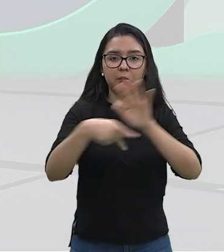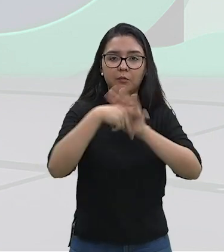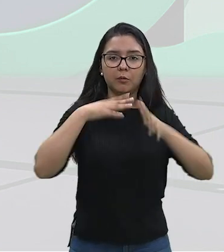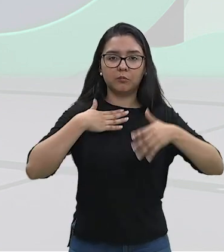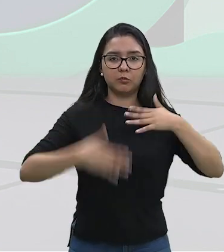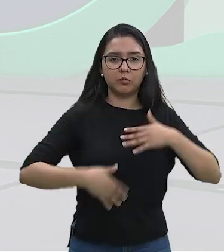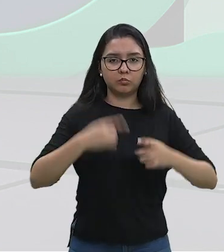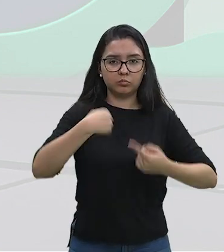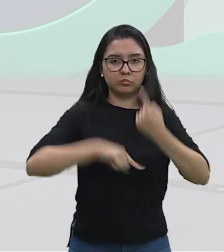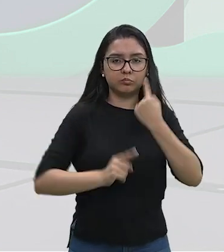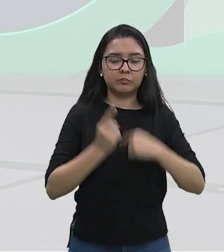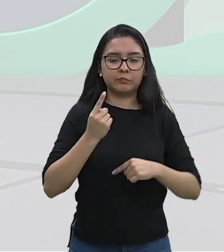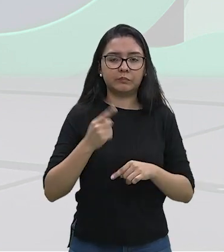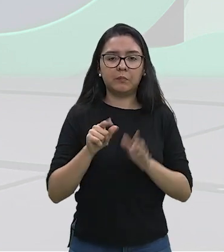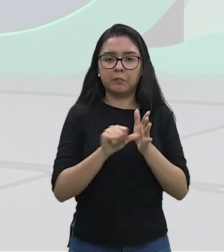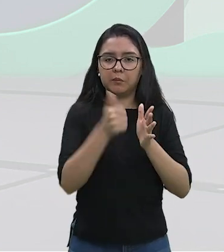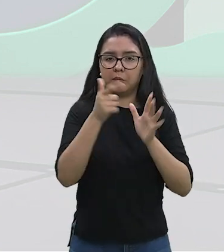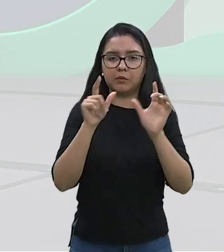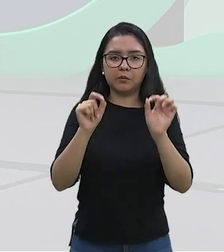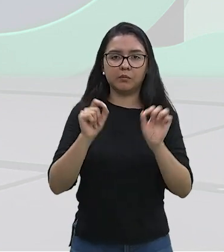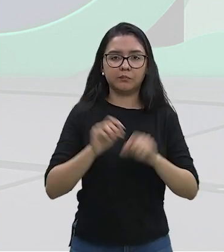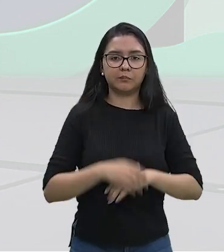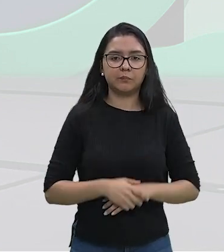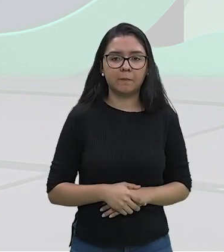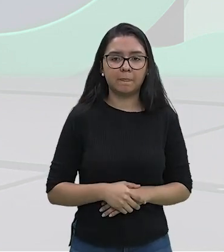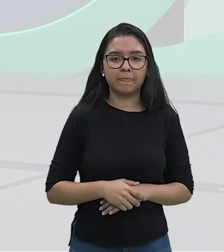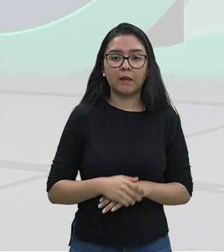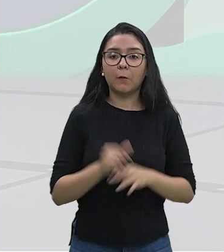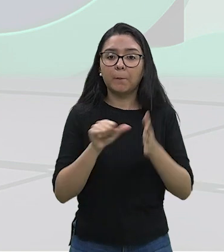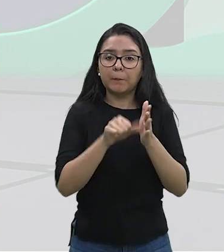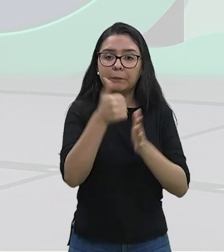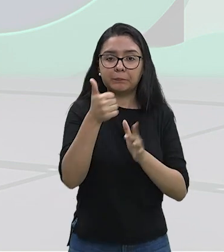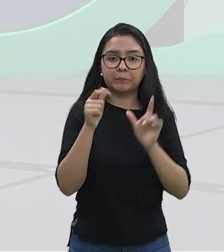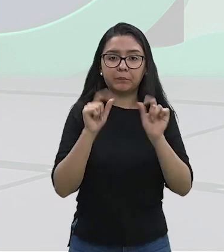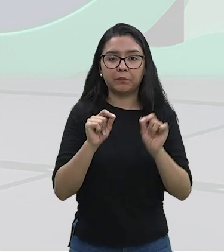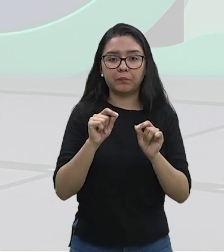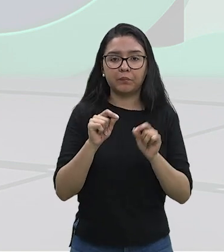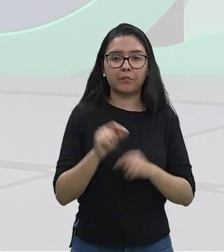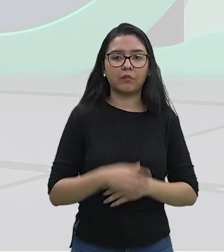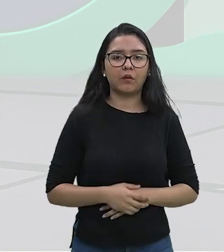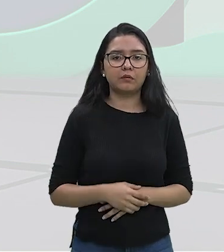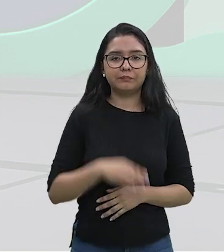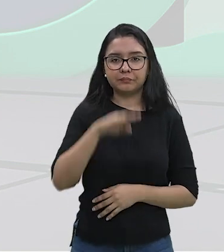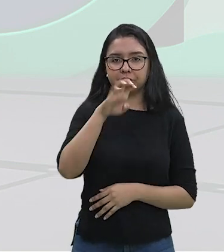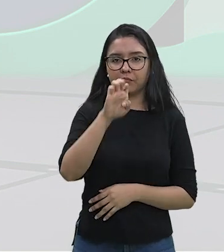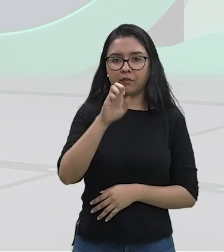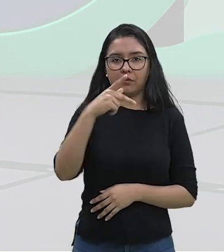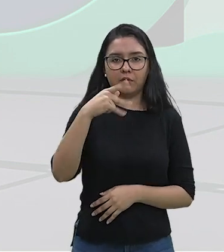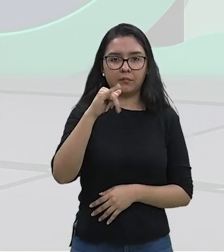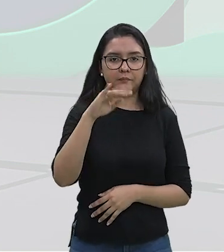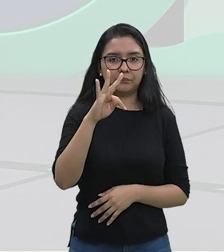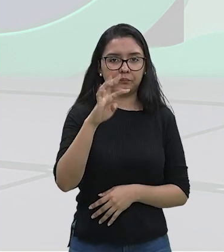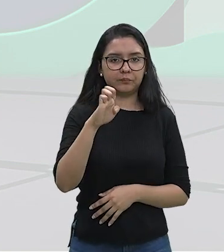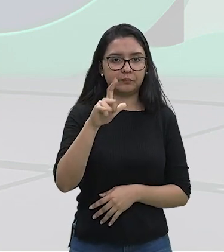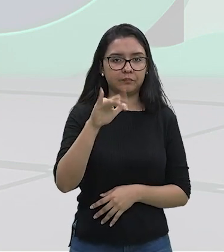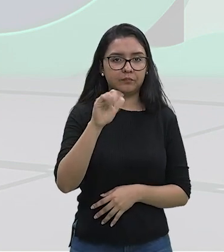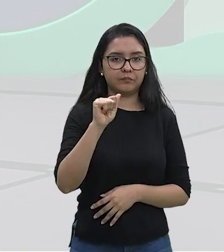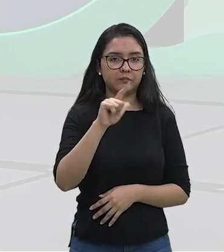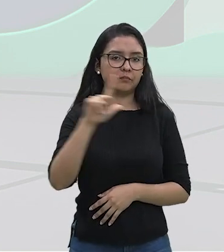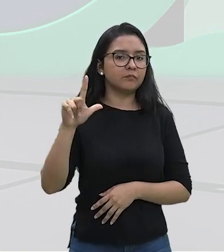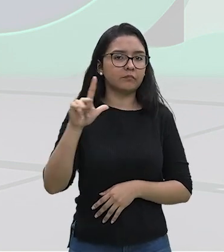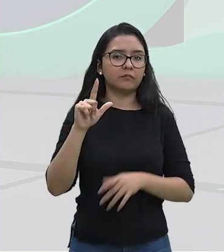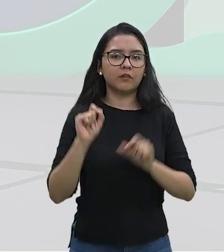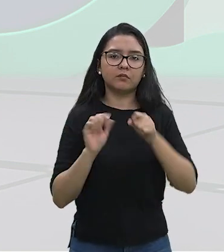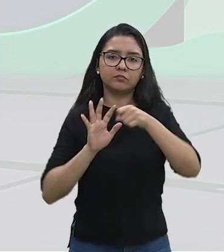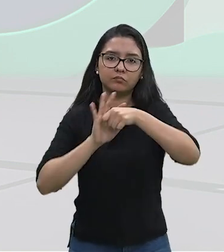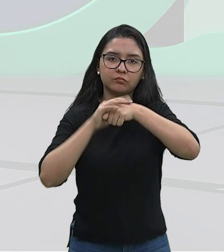nosso organismo. Primeiramente, vamos falar aí do tecido epitelial. esse tecido ele é um tecido de